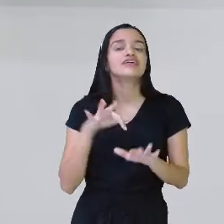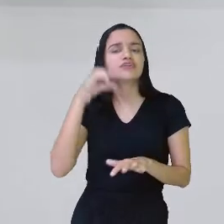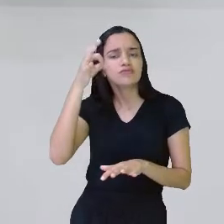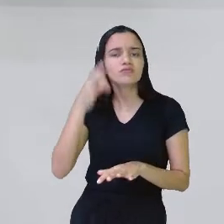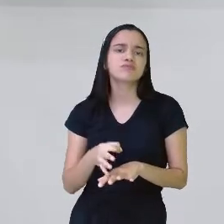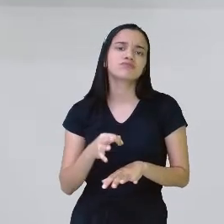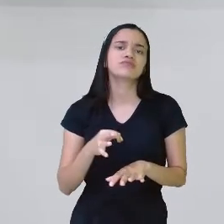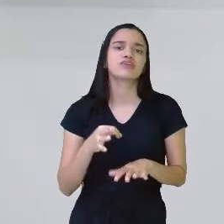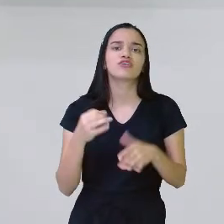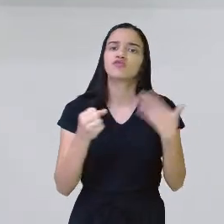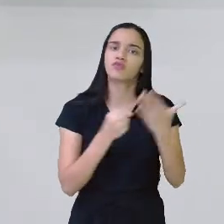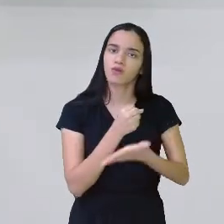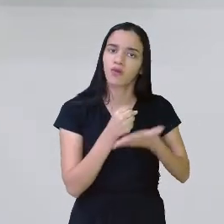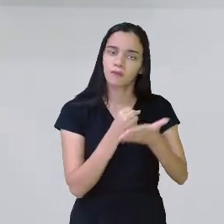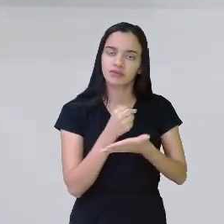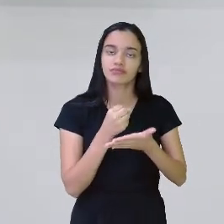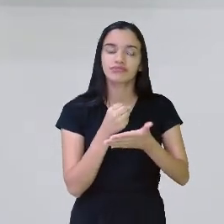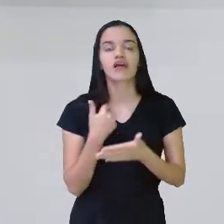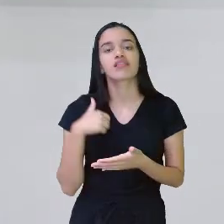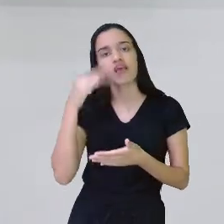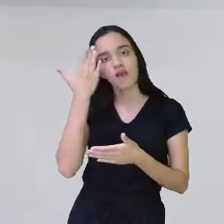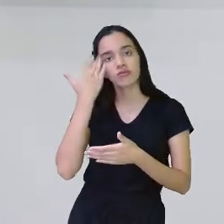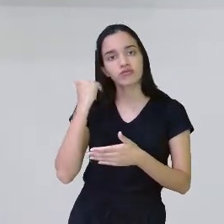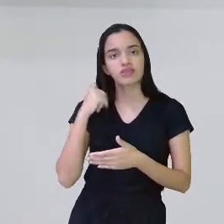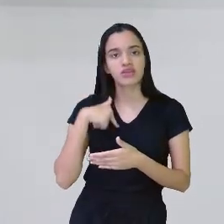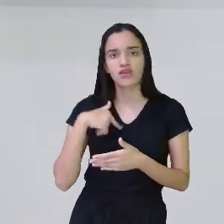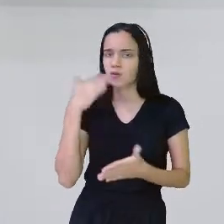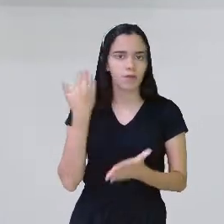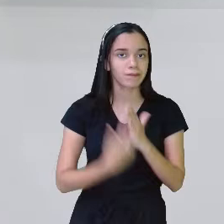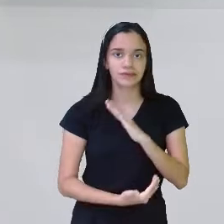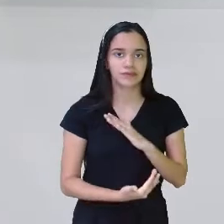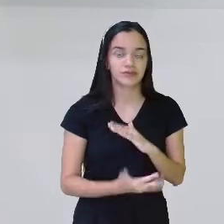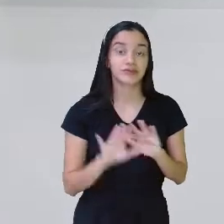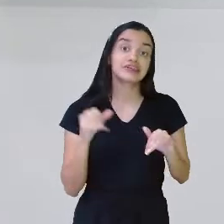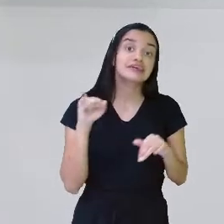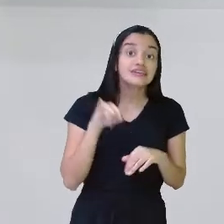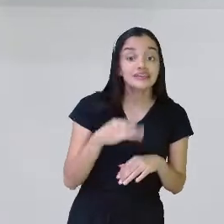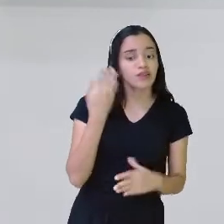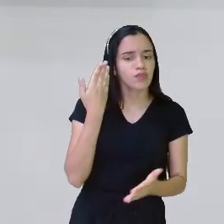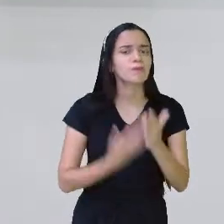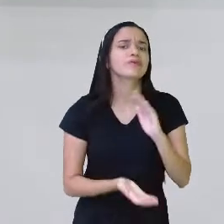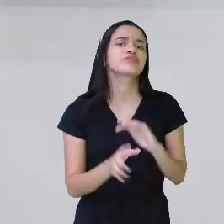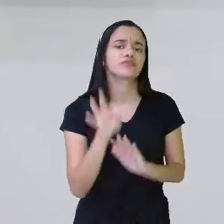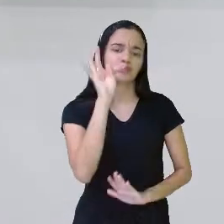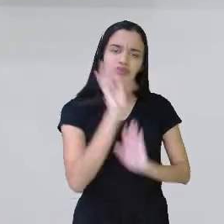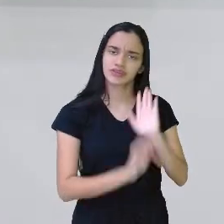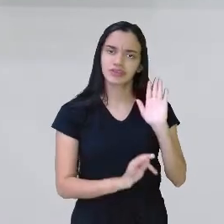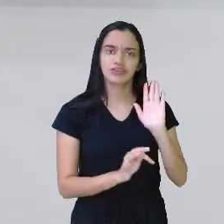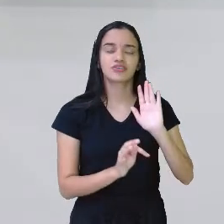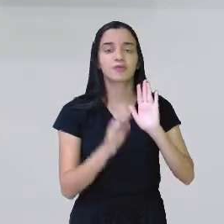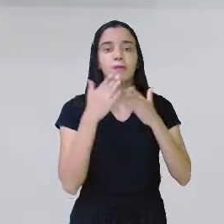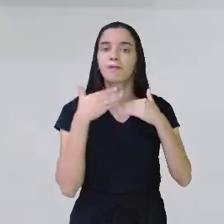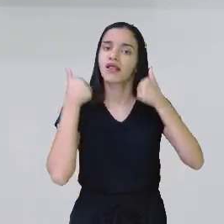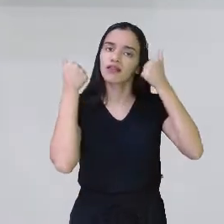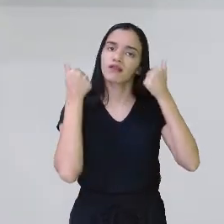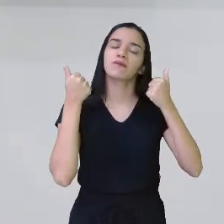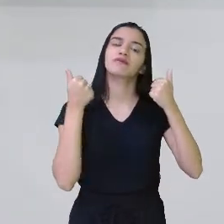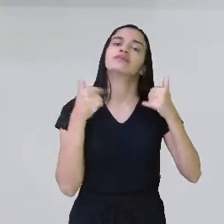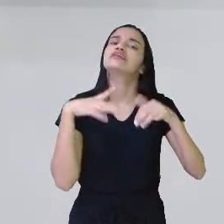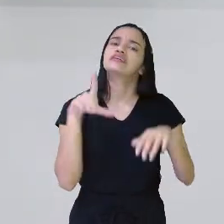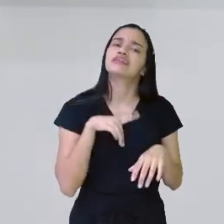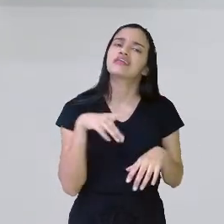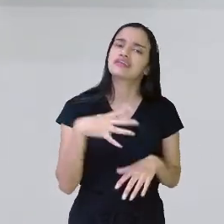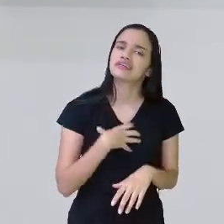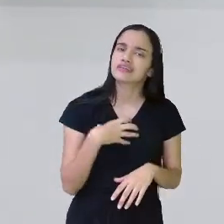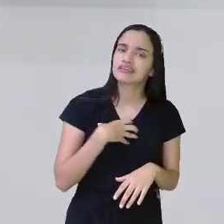fundamentada. Porque, veja, se eu já sei o caminho que eu quero percorrer, eu não me perco. Se eu não me perco, o texto ele fica muito melhor, ele faz muito